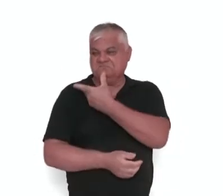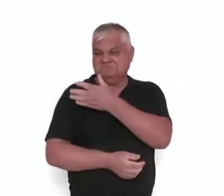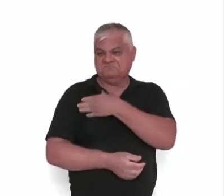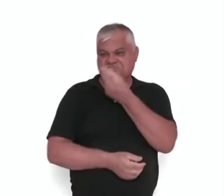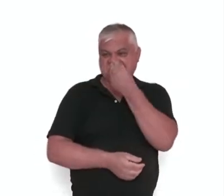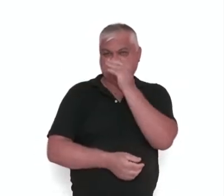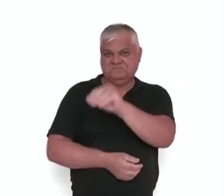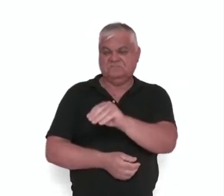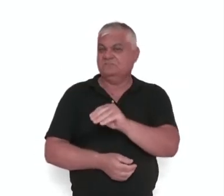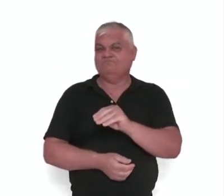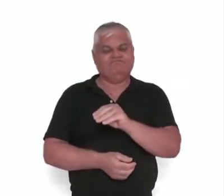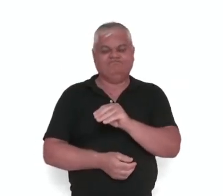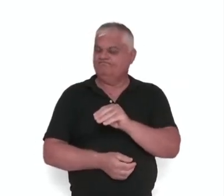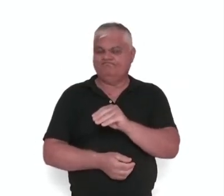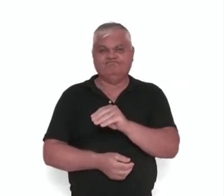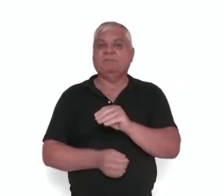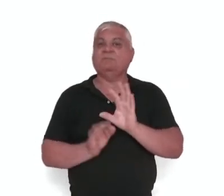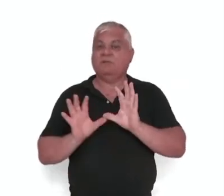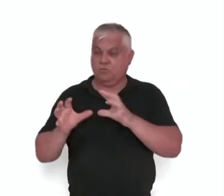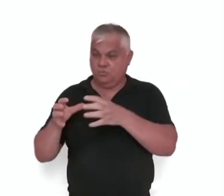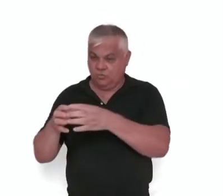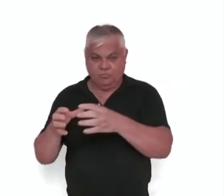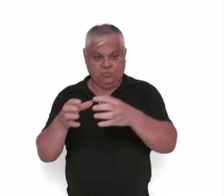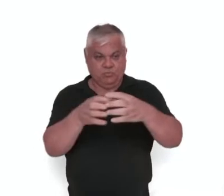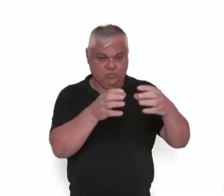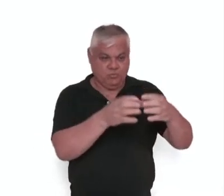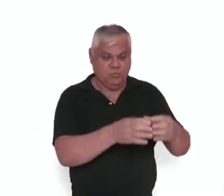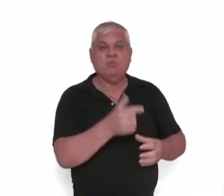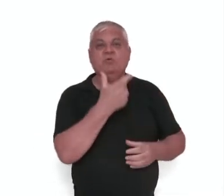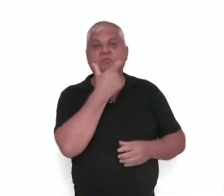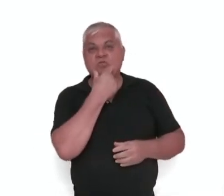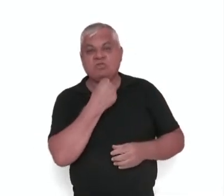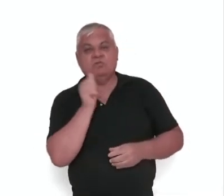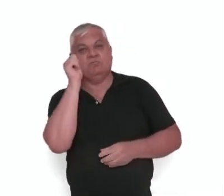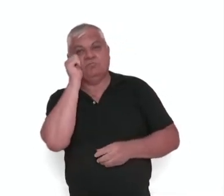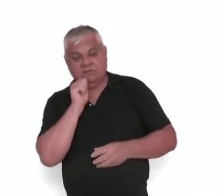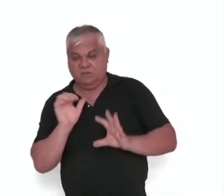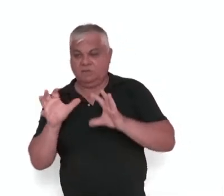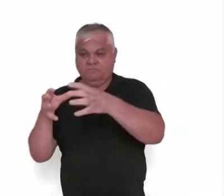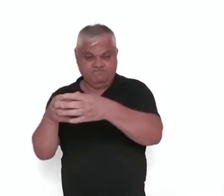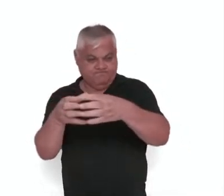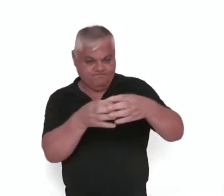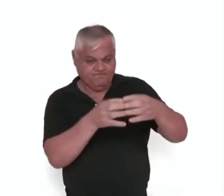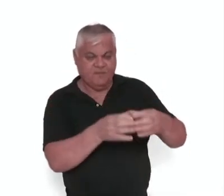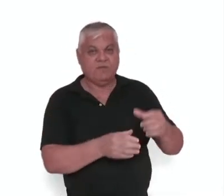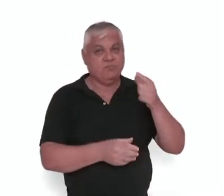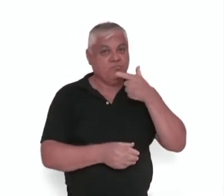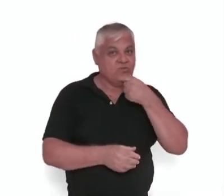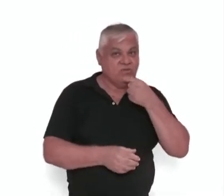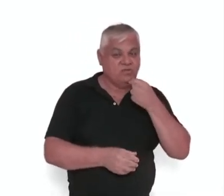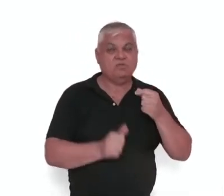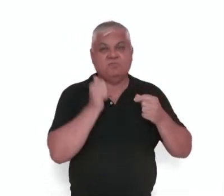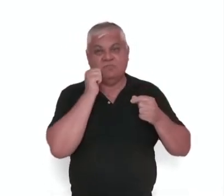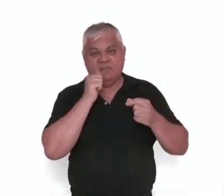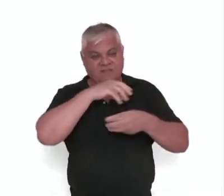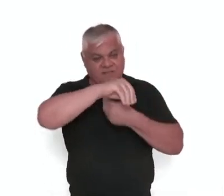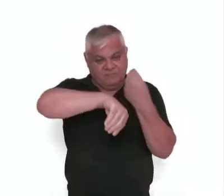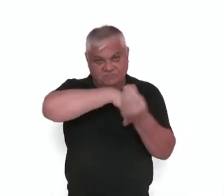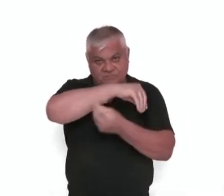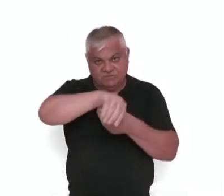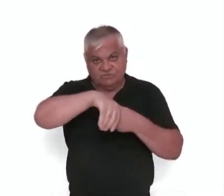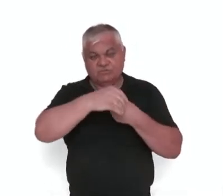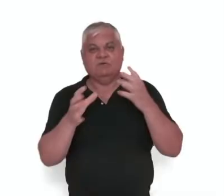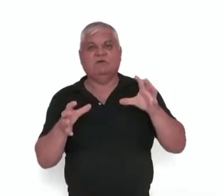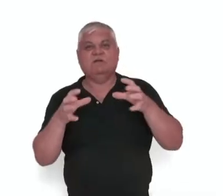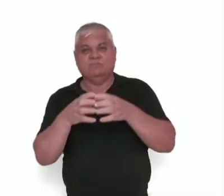física. Formam-se equipes mistas, então com meninos e meninas, e a bola deve ser passada de forma alternada entre meninos e